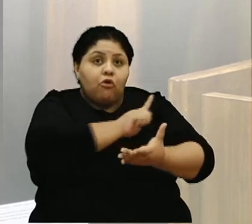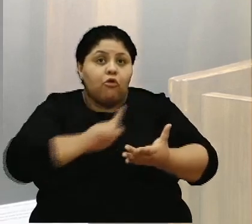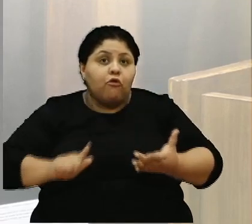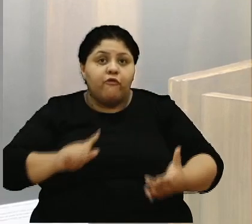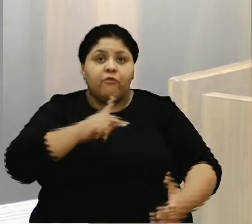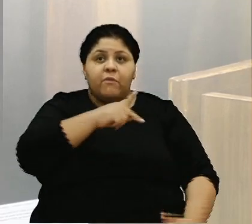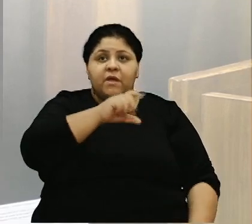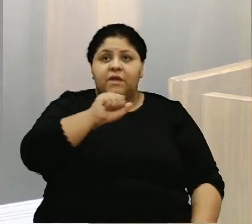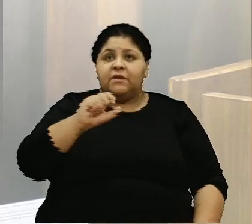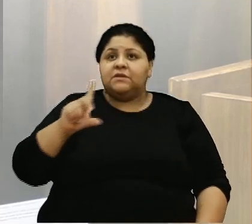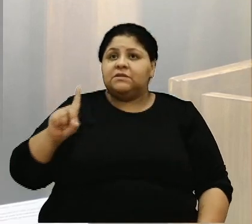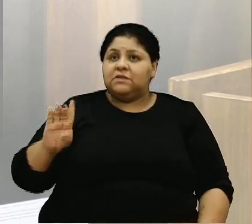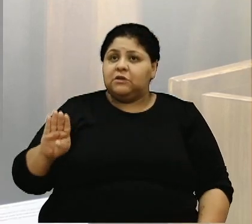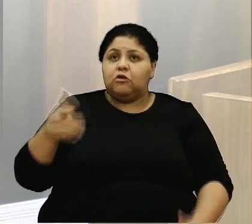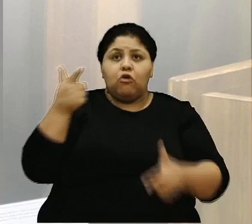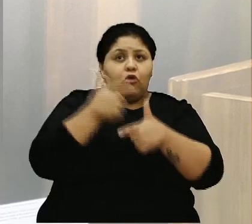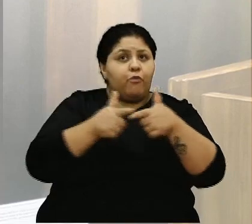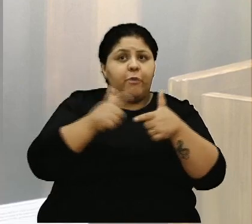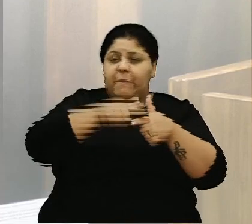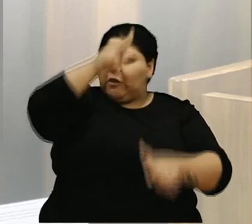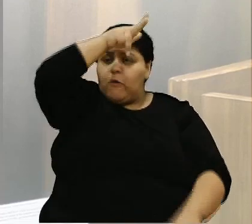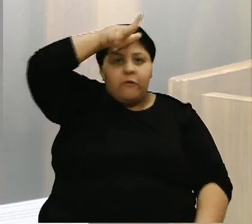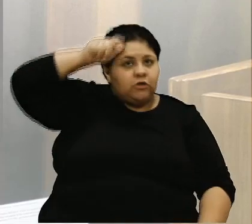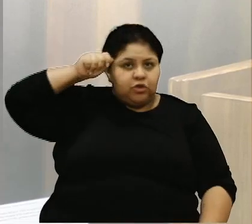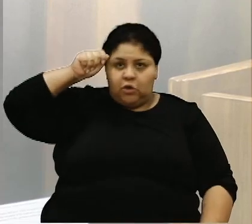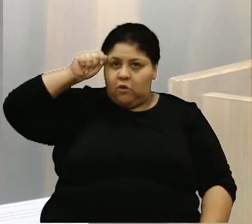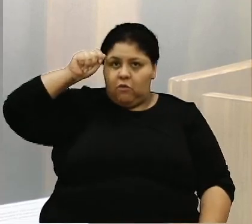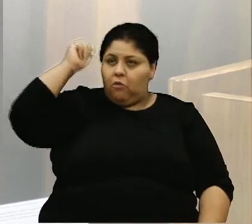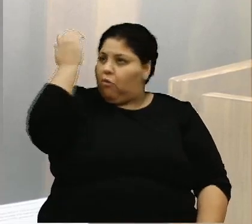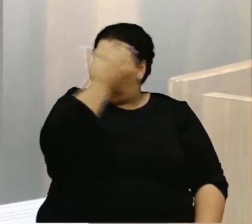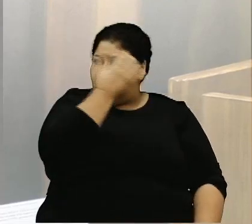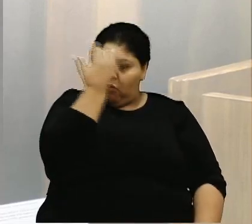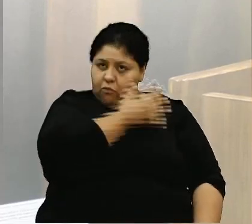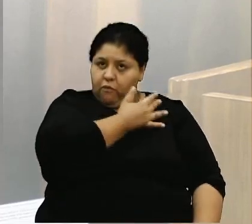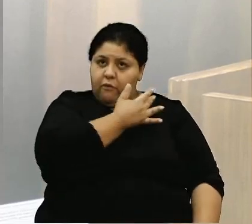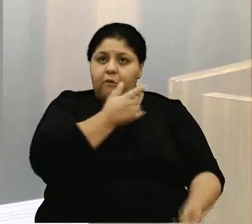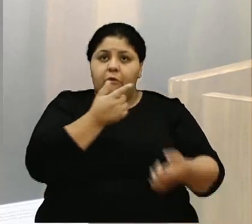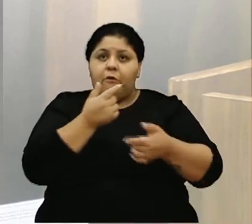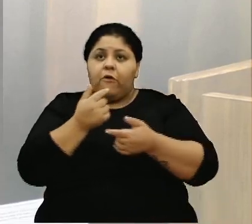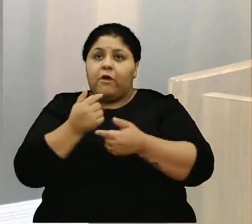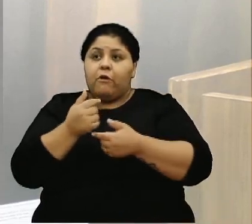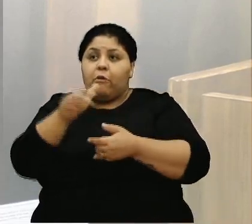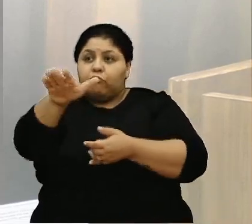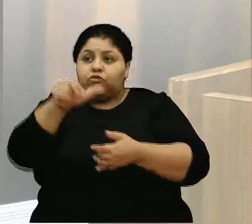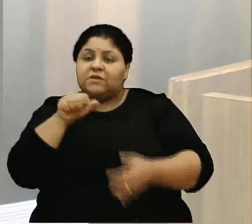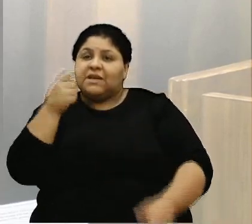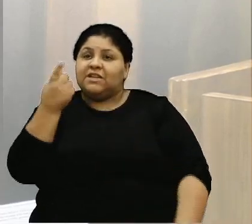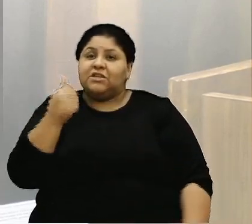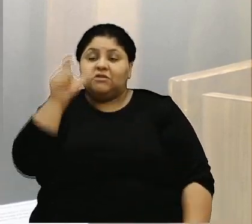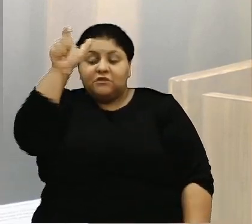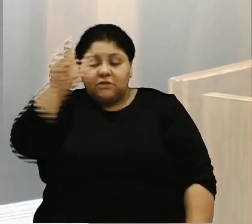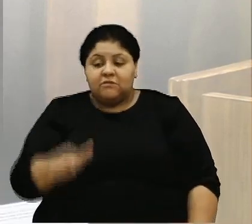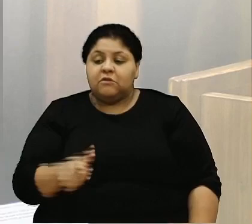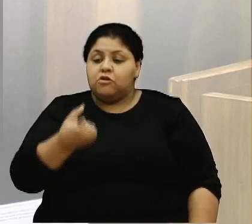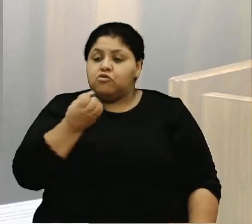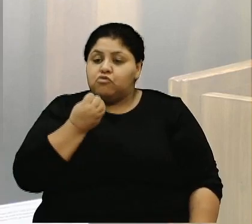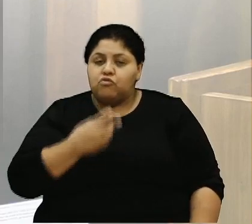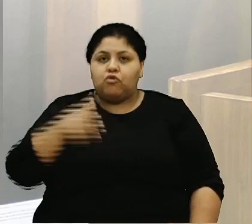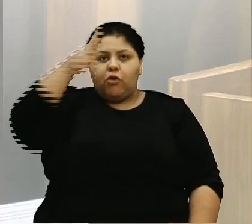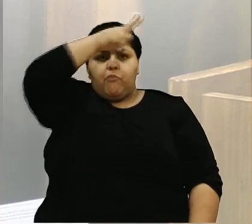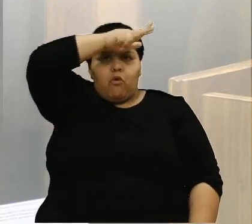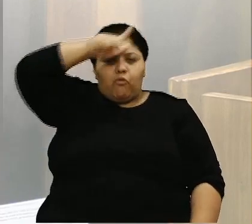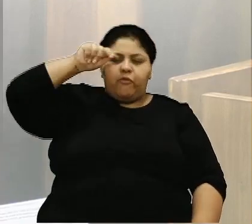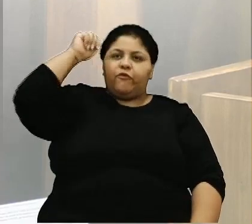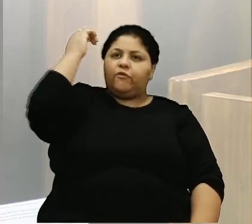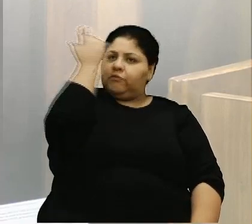PSDB. E o problema não é o Adiló. Nós vamos buscar recurso para as pessoas. E que bom que o prefeito